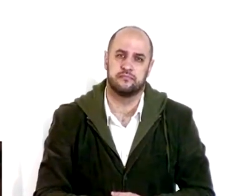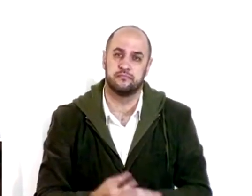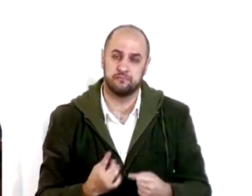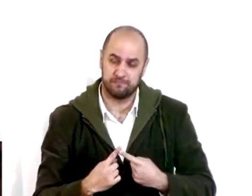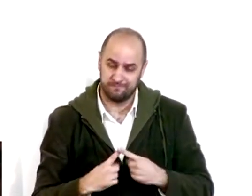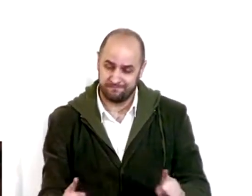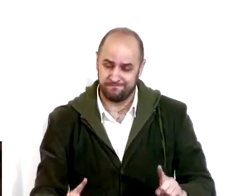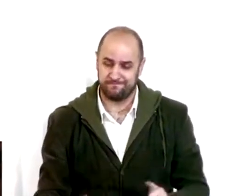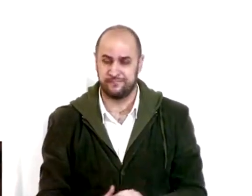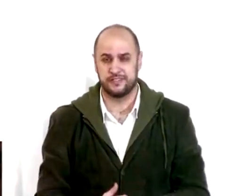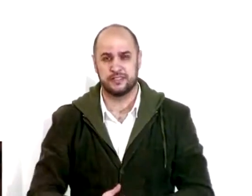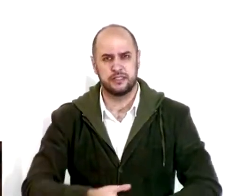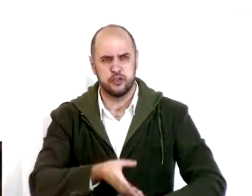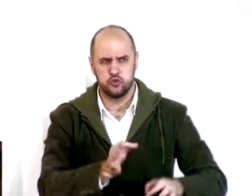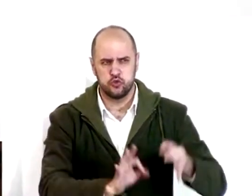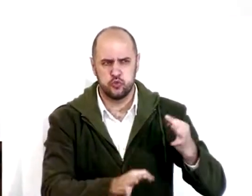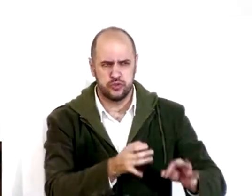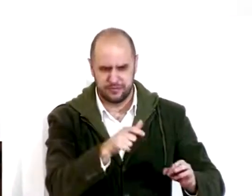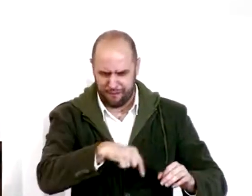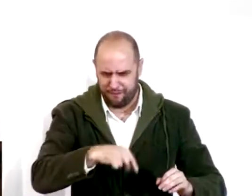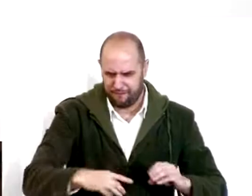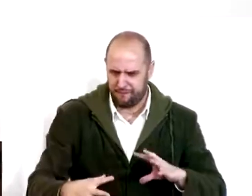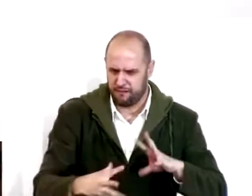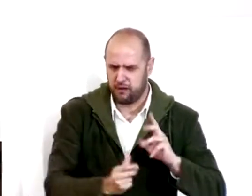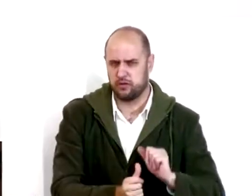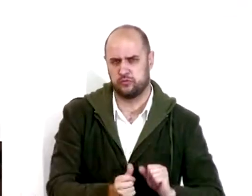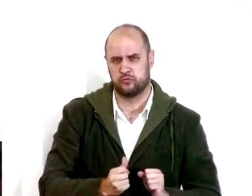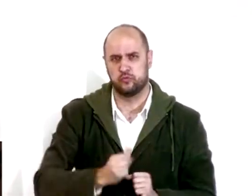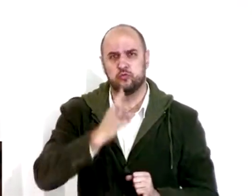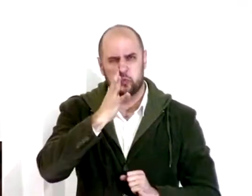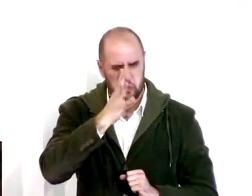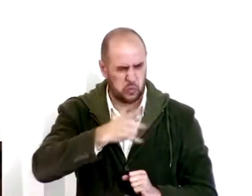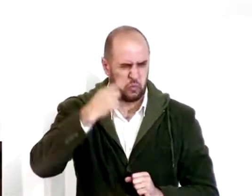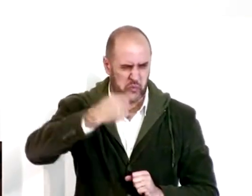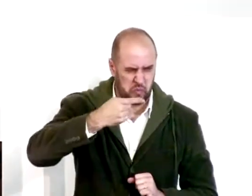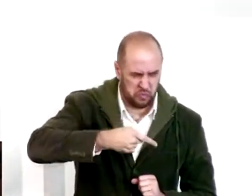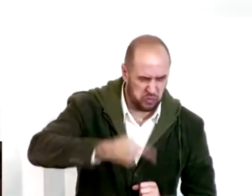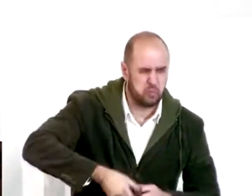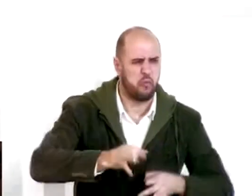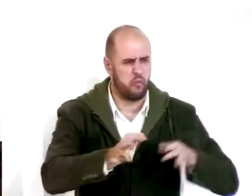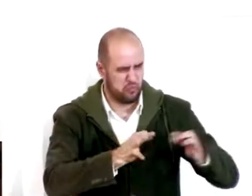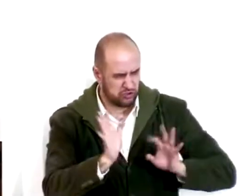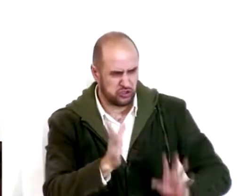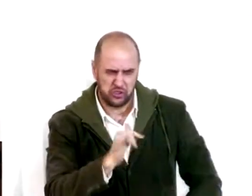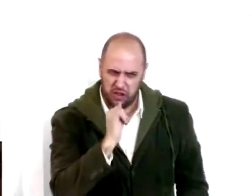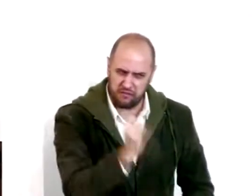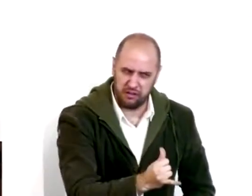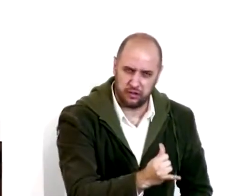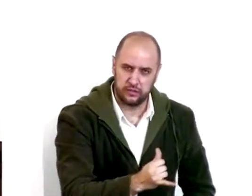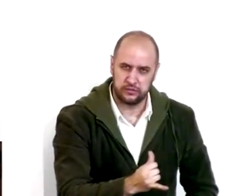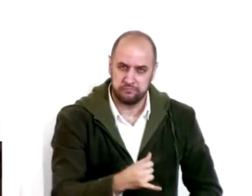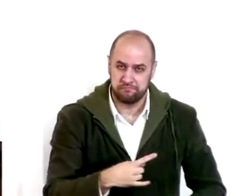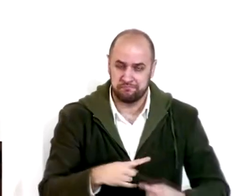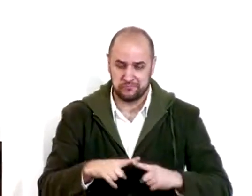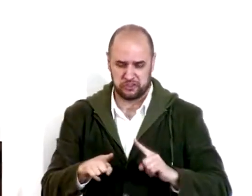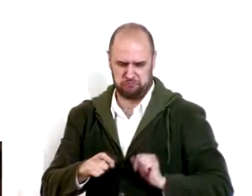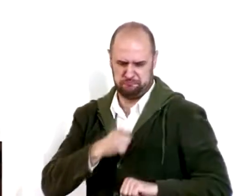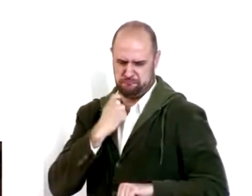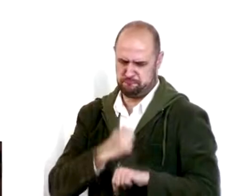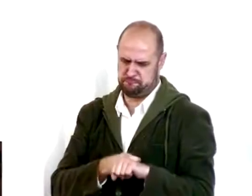entanto, esses juízes, mesmo acusados e repreendidos, se mostram